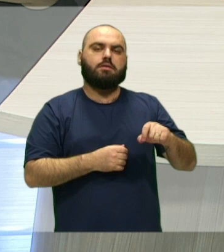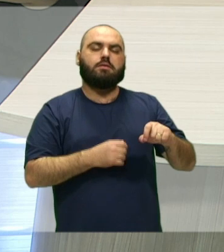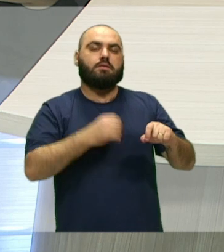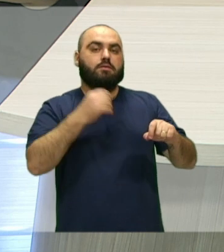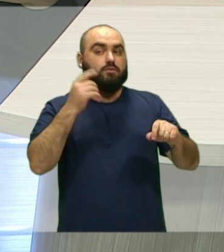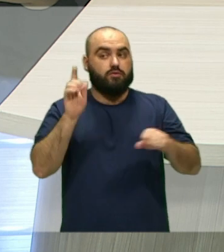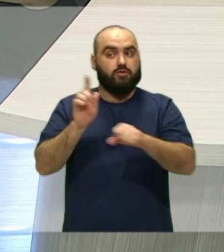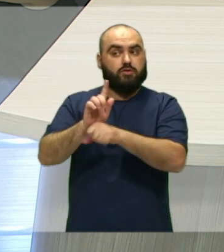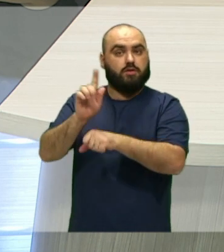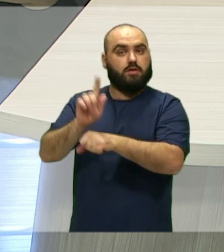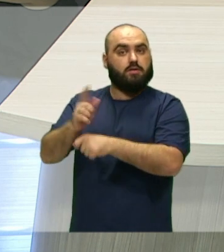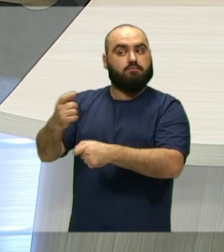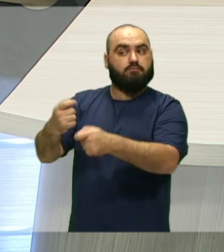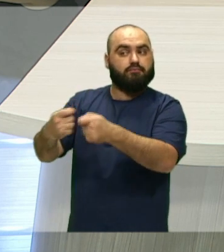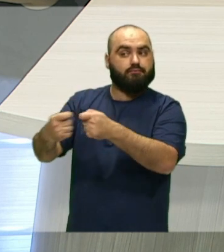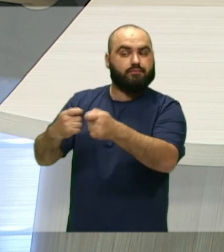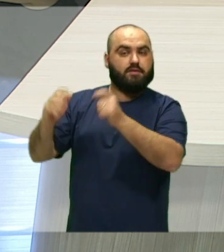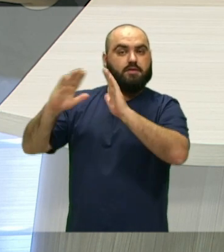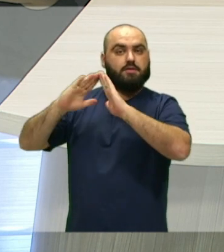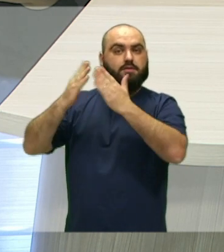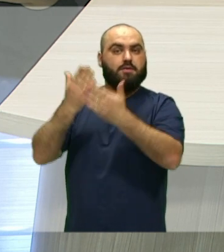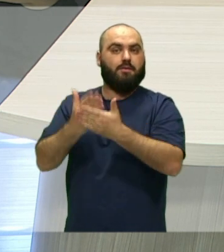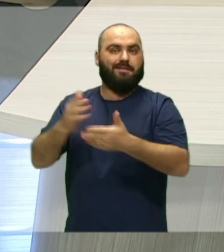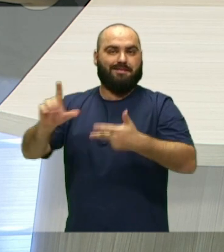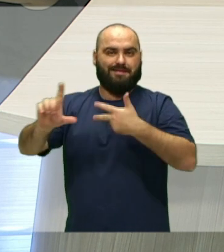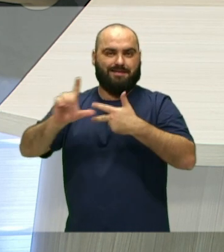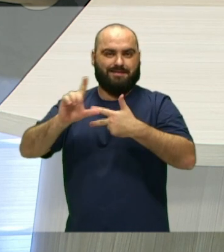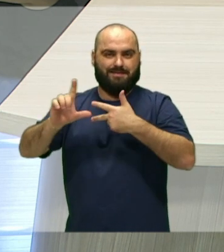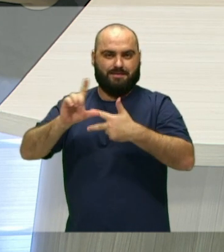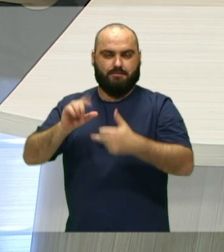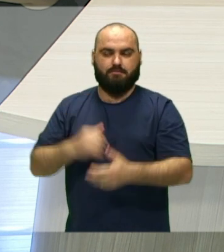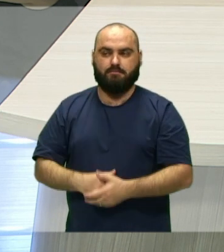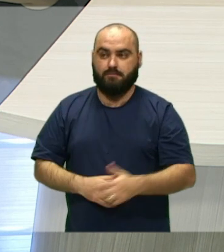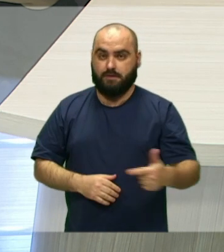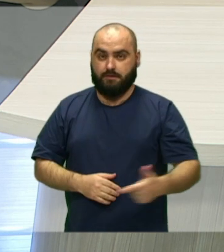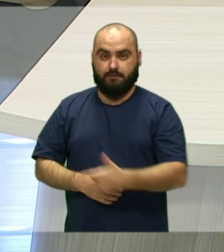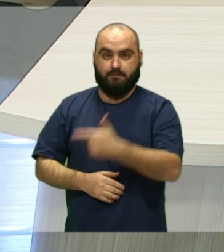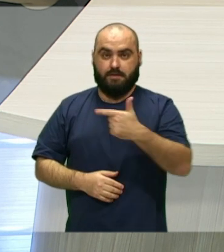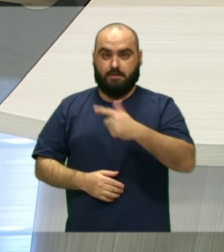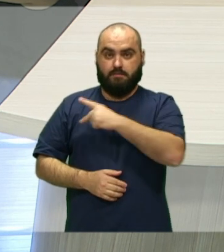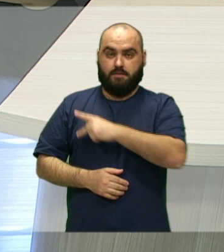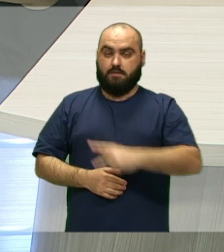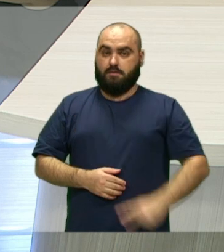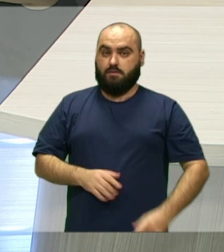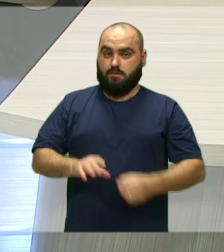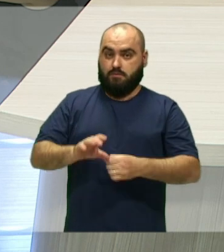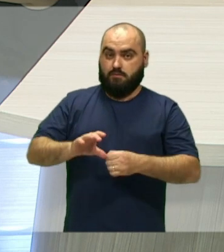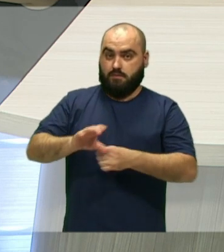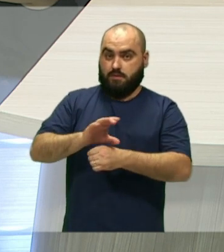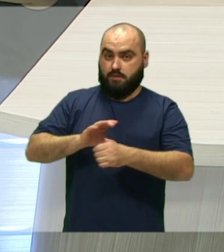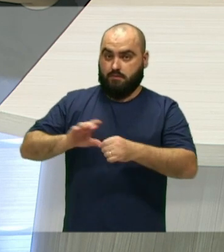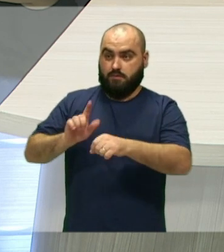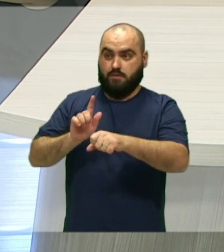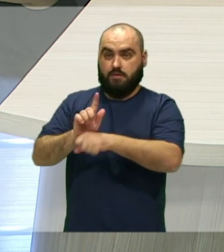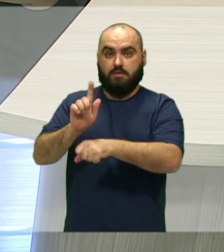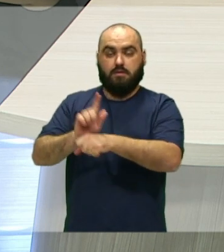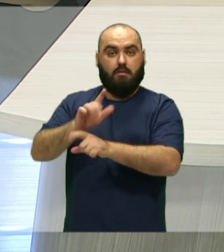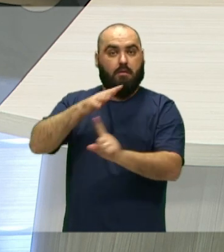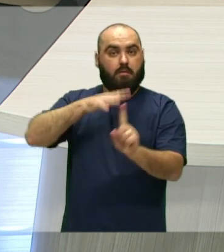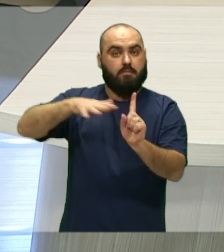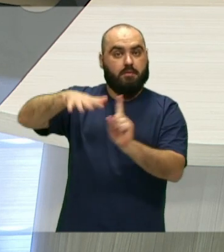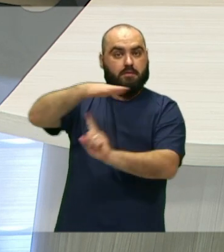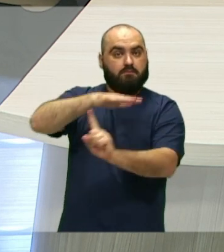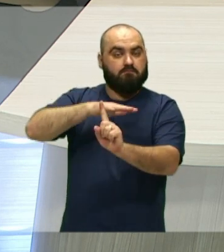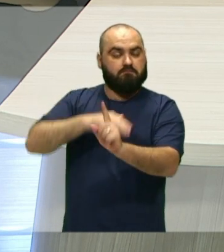gerente administrativo da escola do legislativo e vice-presidente da comissão de gestão ambiental Felipe da Costa Olá